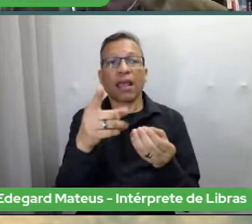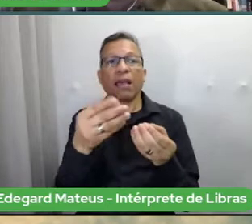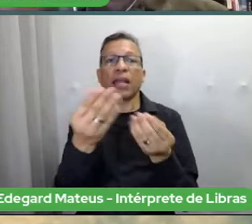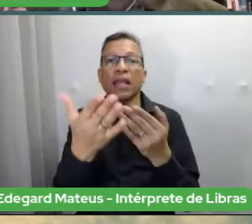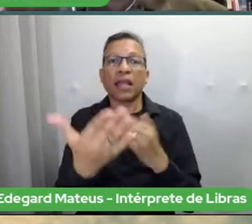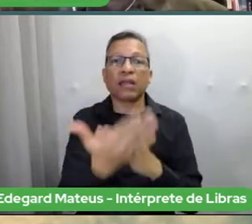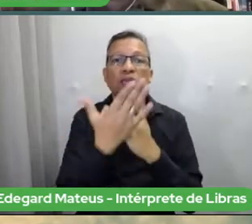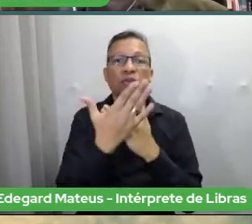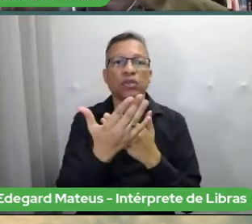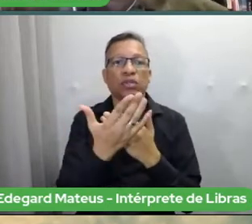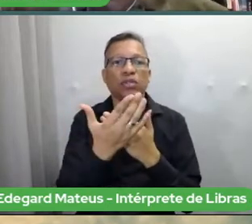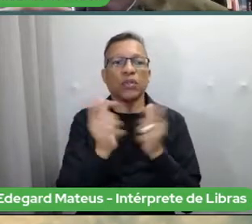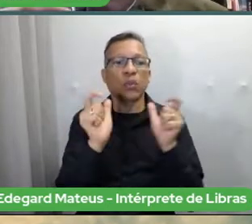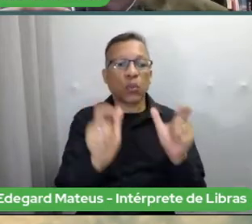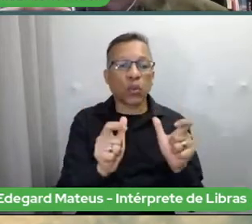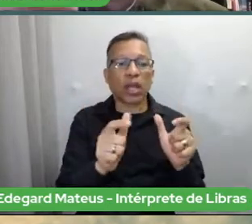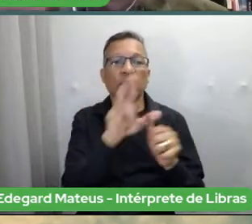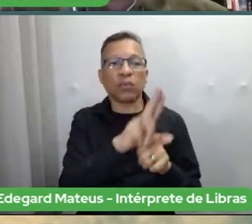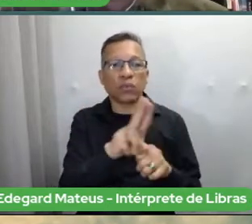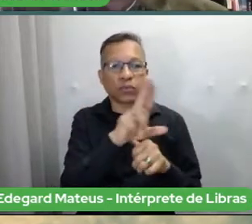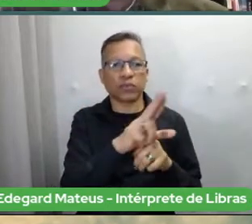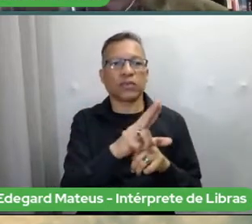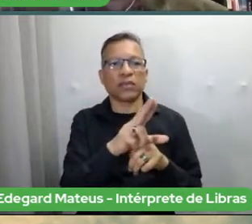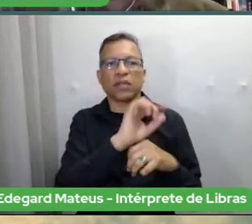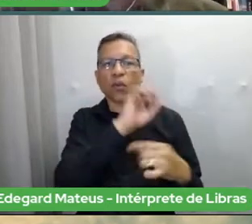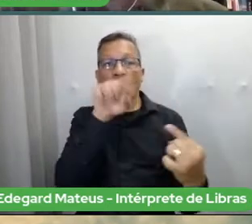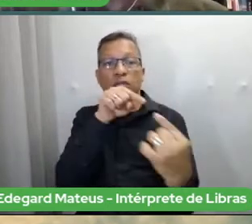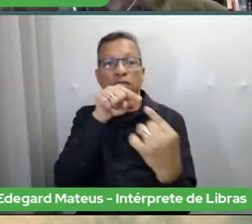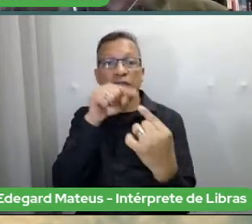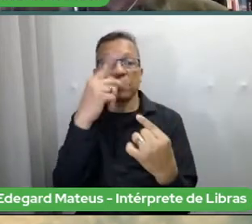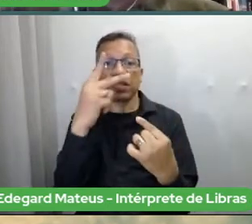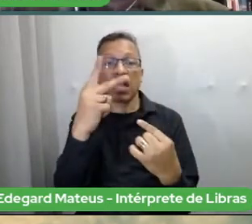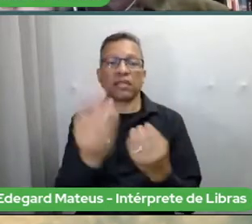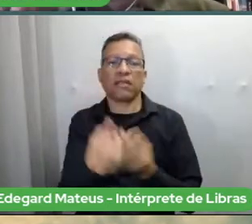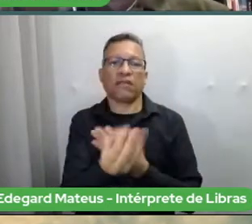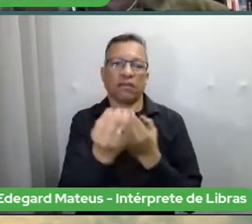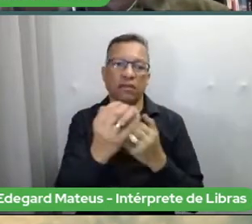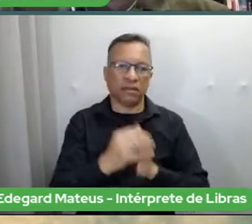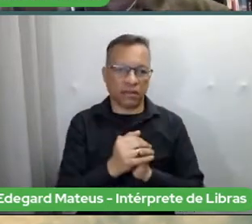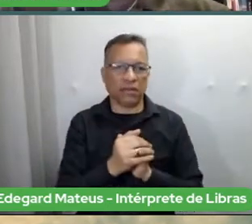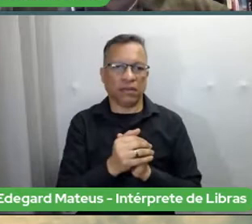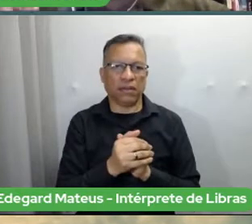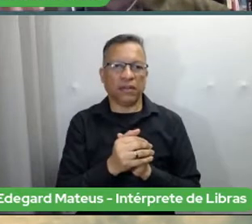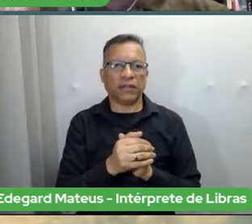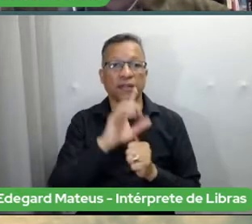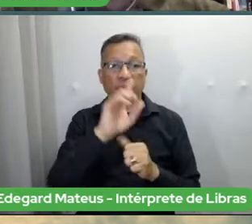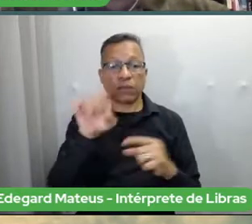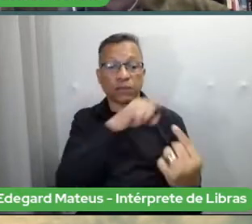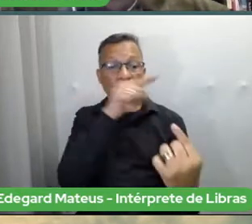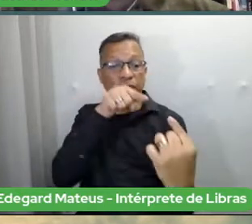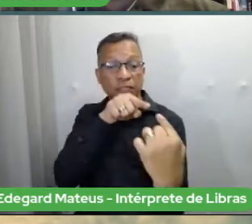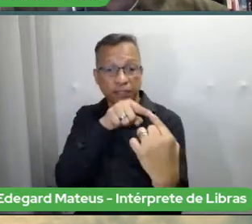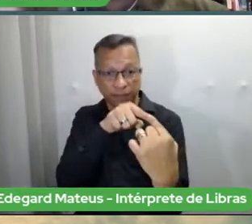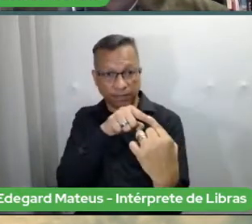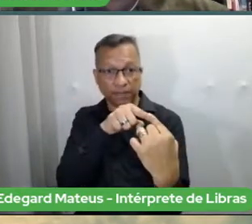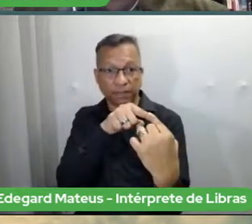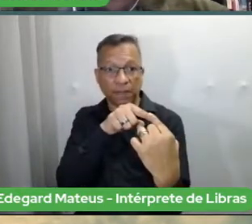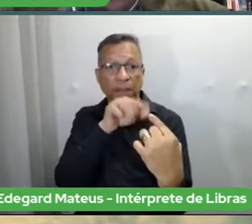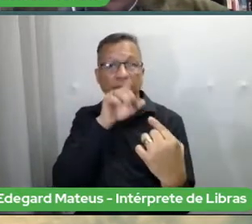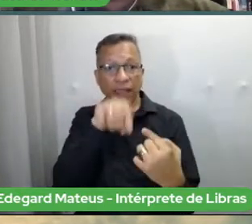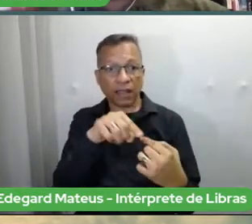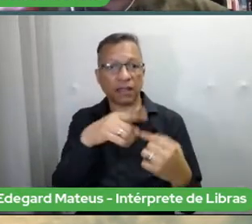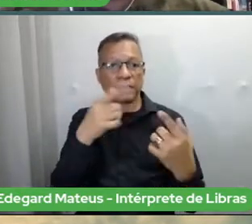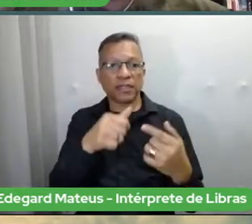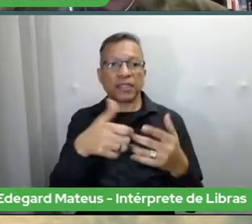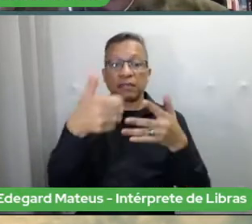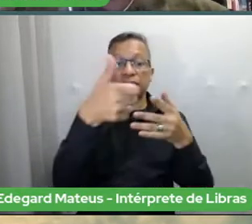veio e qual é o objetivo daquele dado. Então, uma das características de um produto de dados é que ele tem que ser